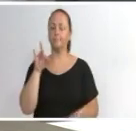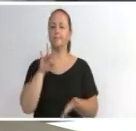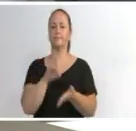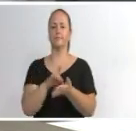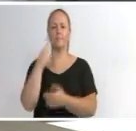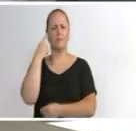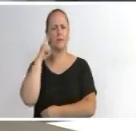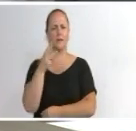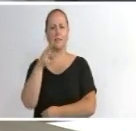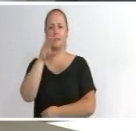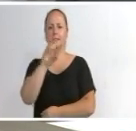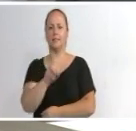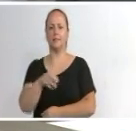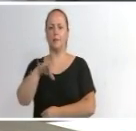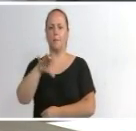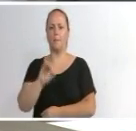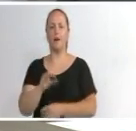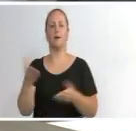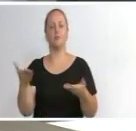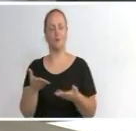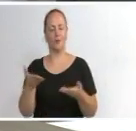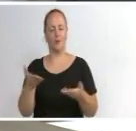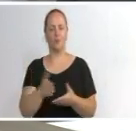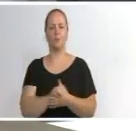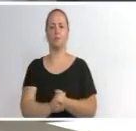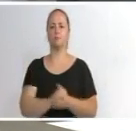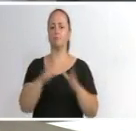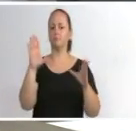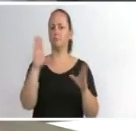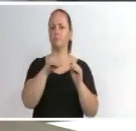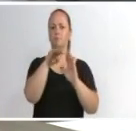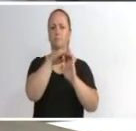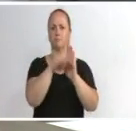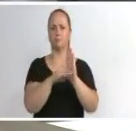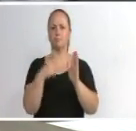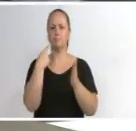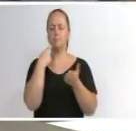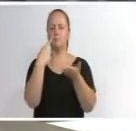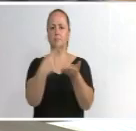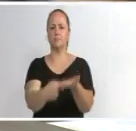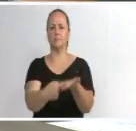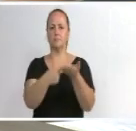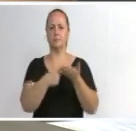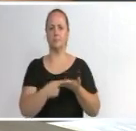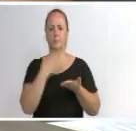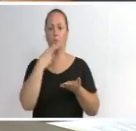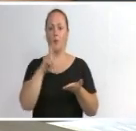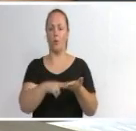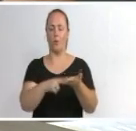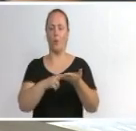dia 30 de março de 2016. Resumo do expediente. Correspondências recebidas.